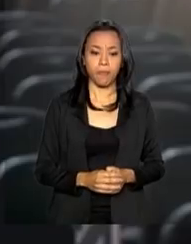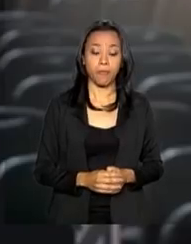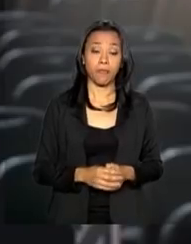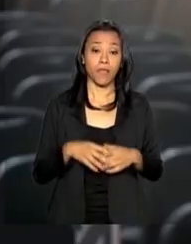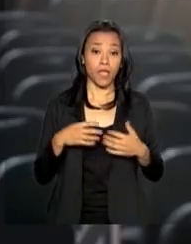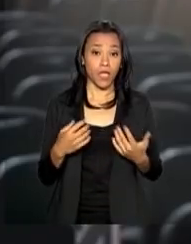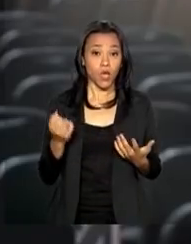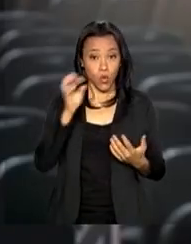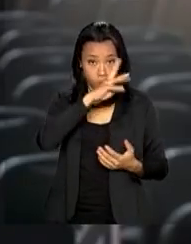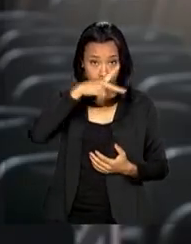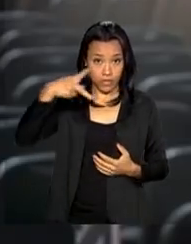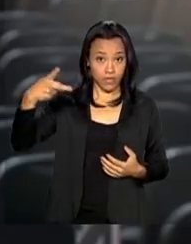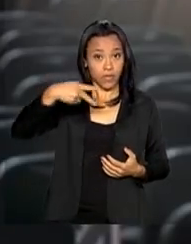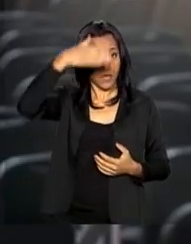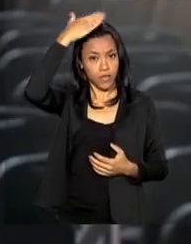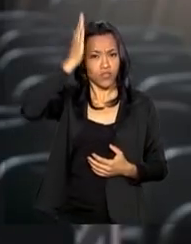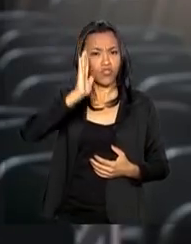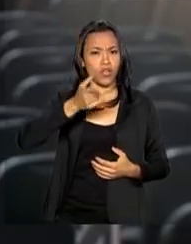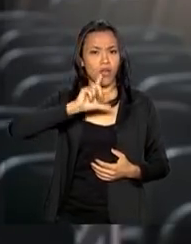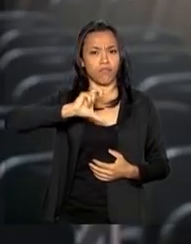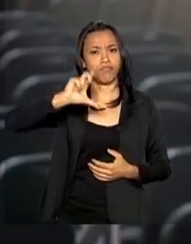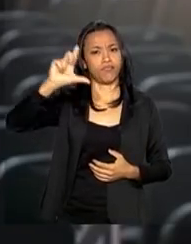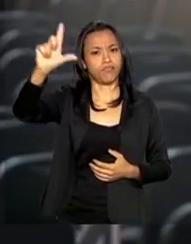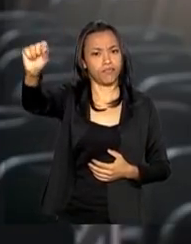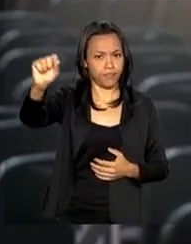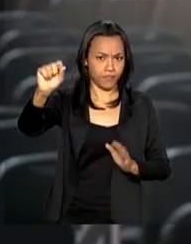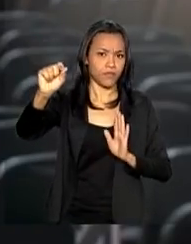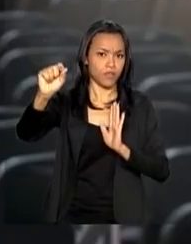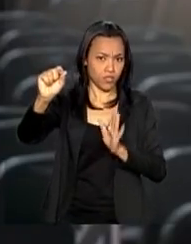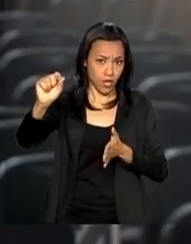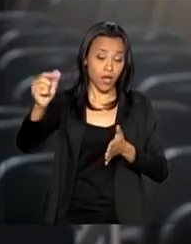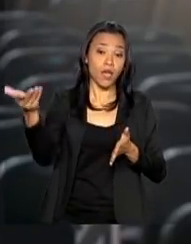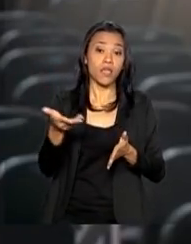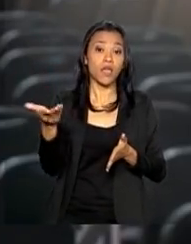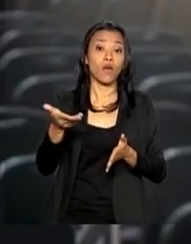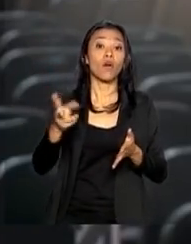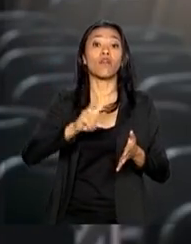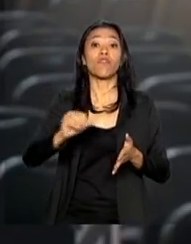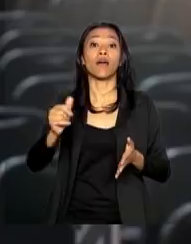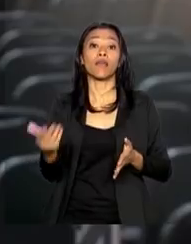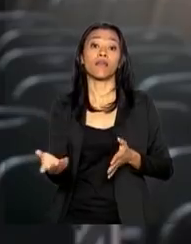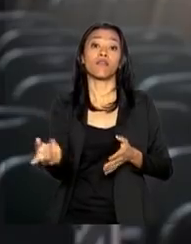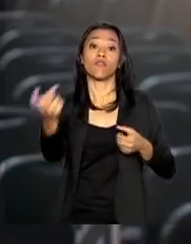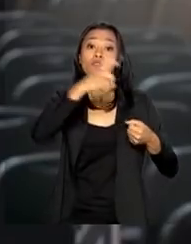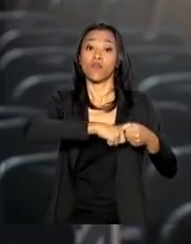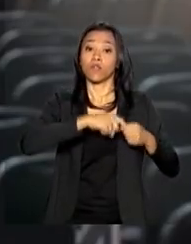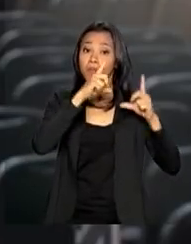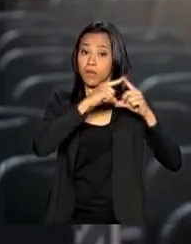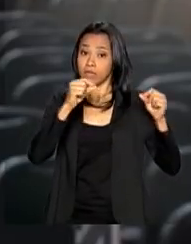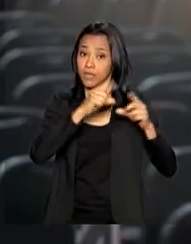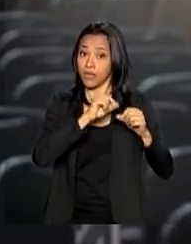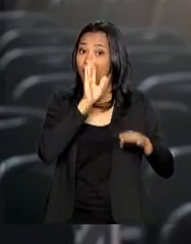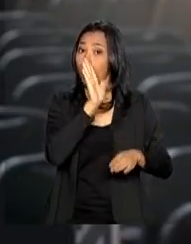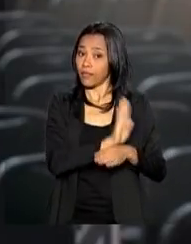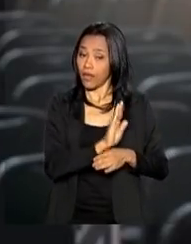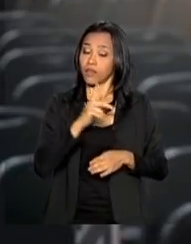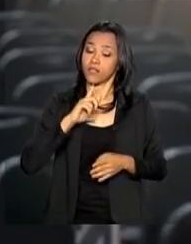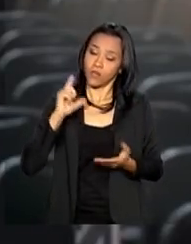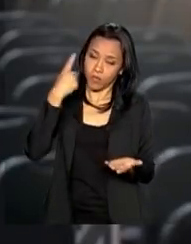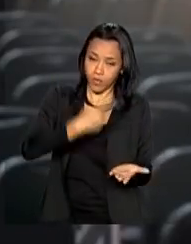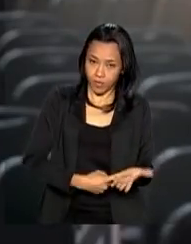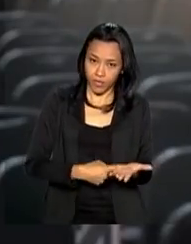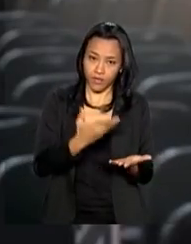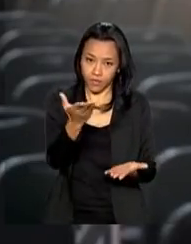O presidente já deixou Campinas, interior do estado de São Paulo, e se dirige neste momento a Brasília, onde à tarde cumpre a agenda